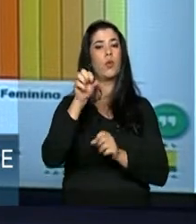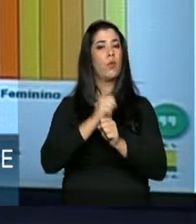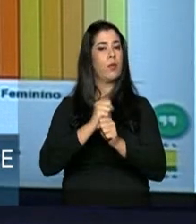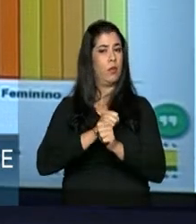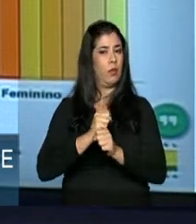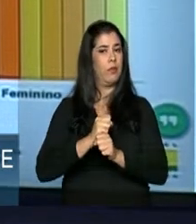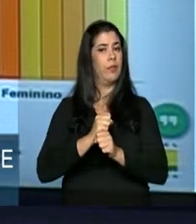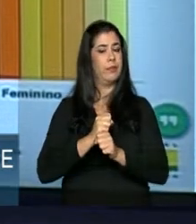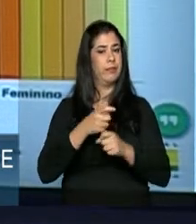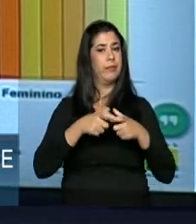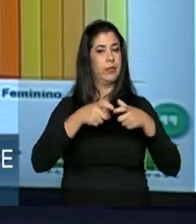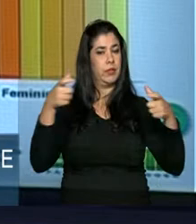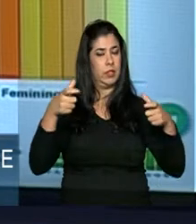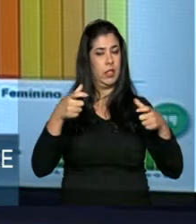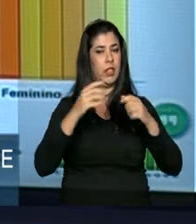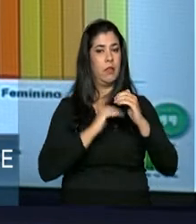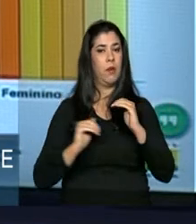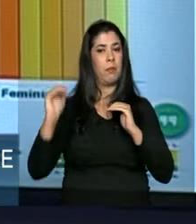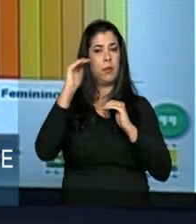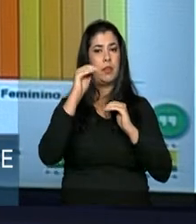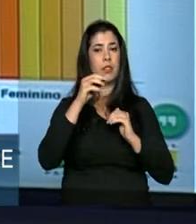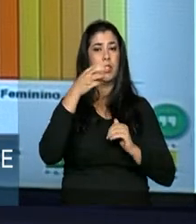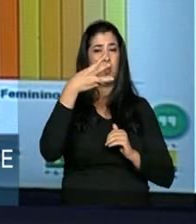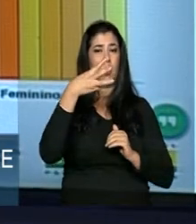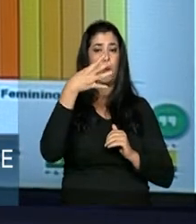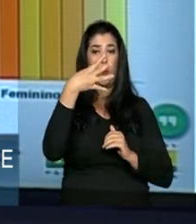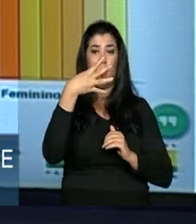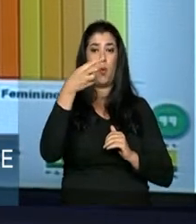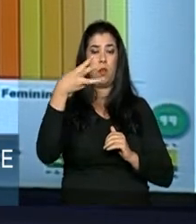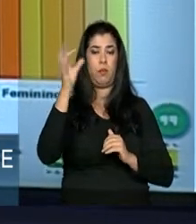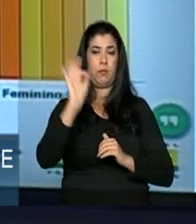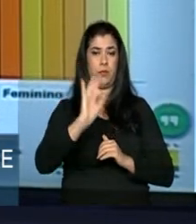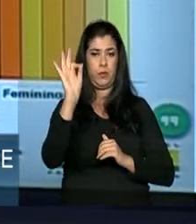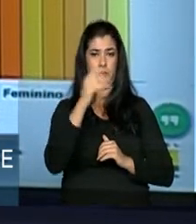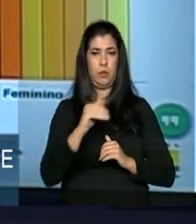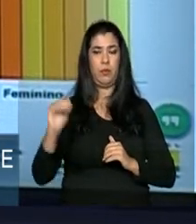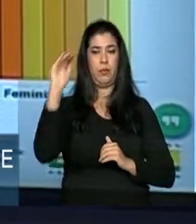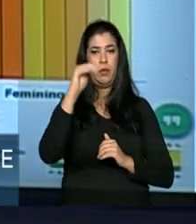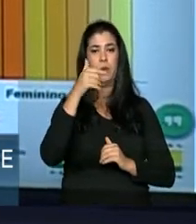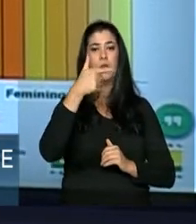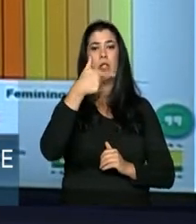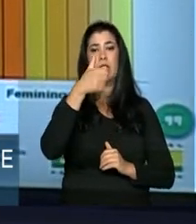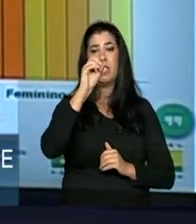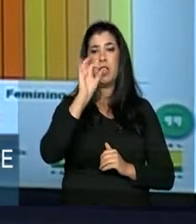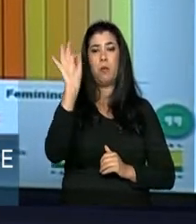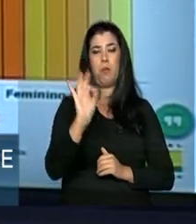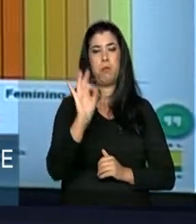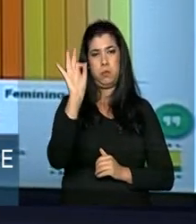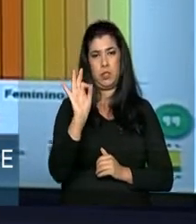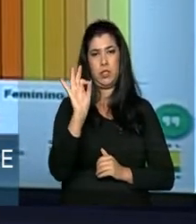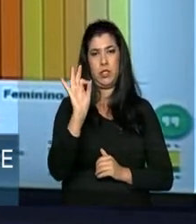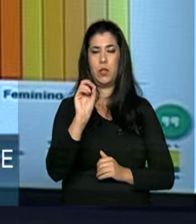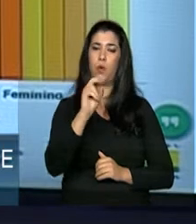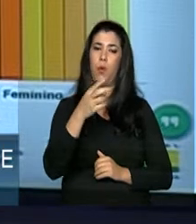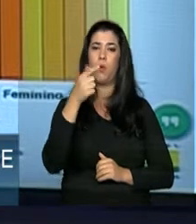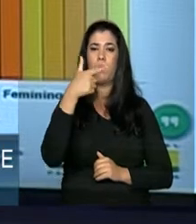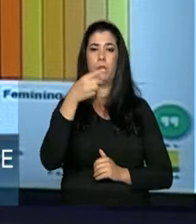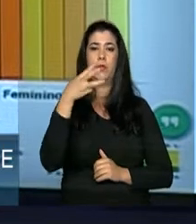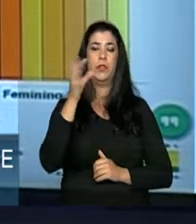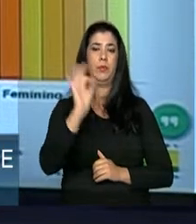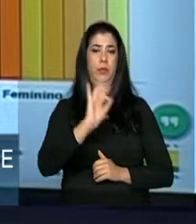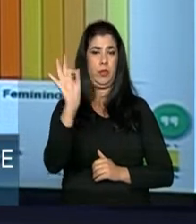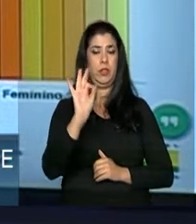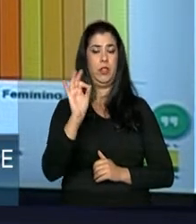crescemos de 43% para 53%, 10 pontos percentuais, ou 23%